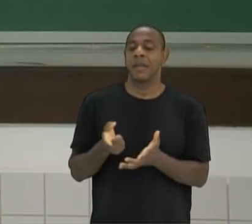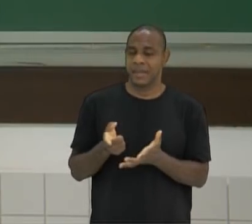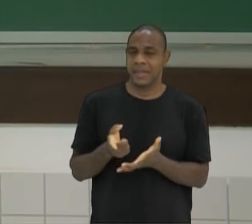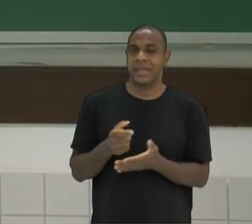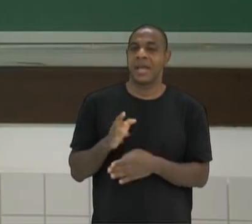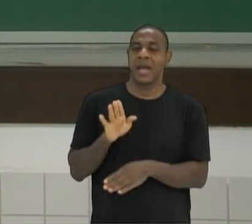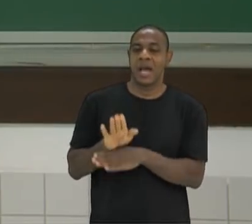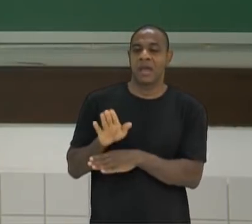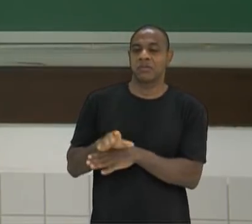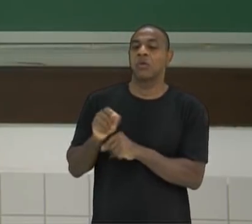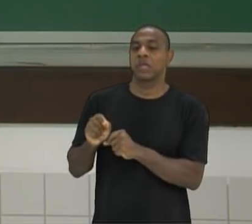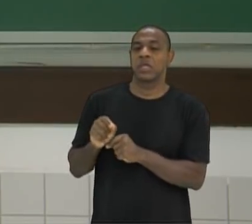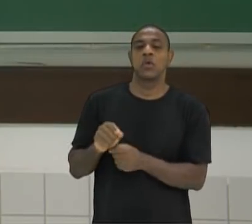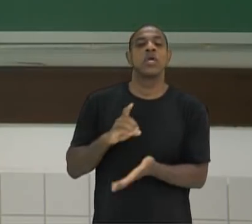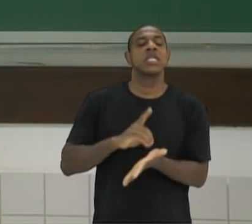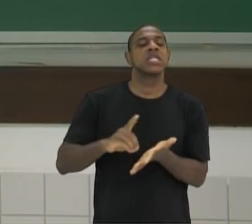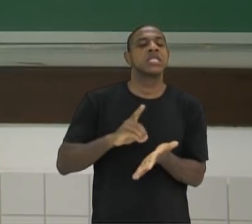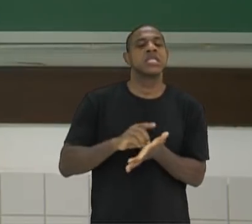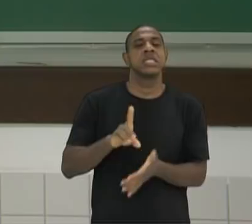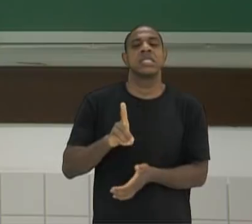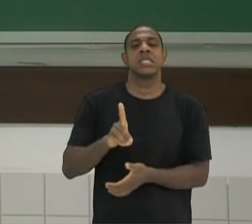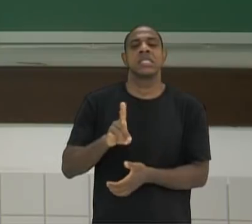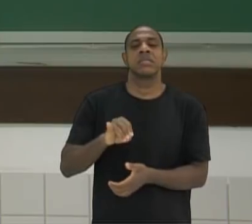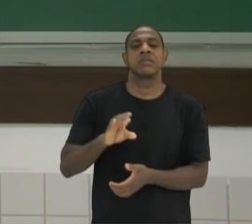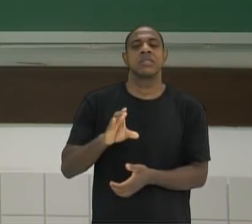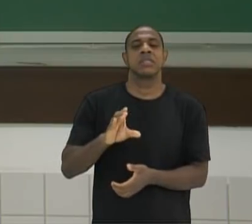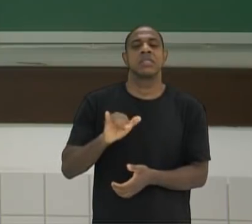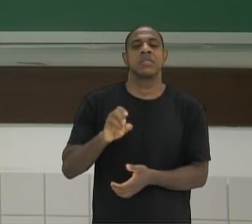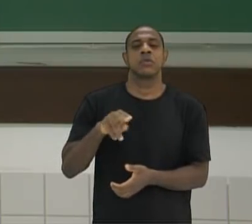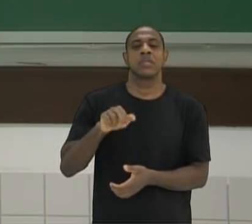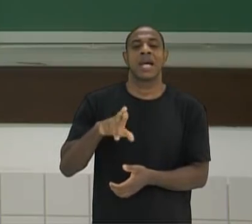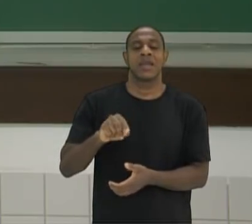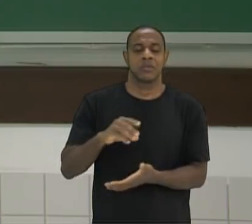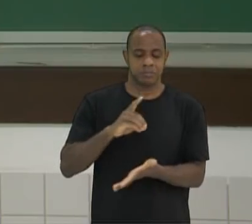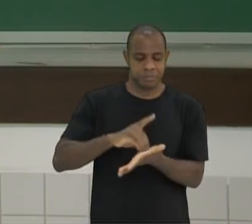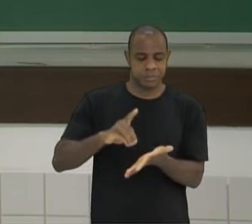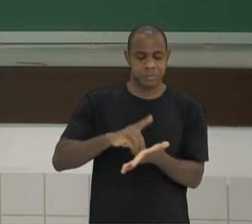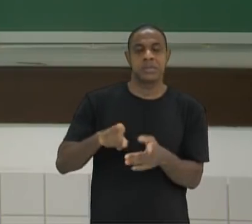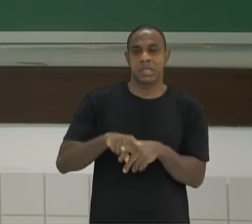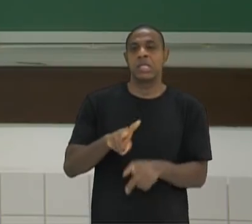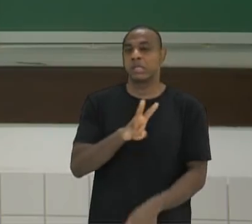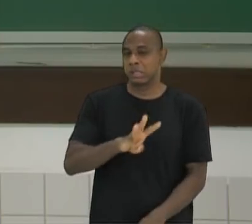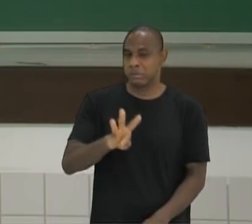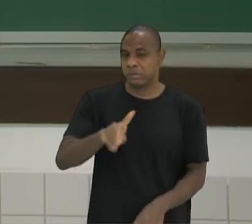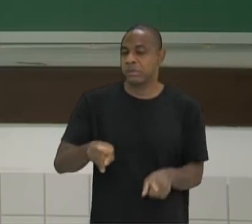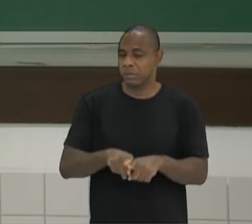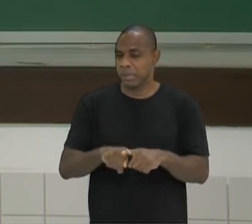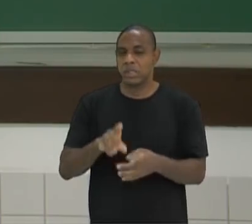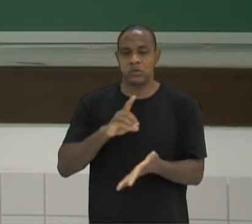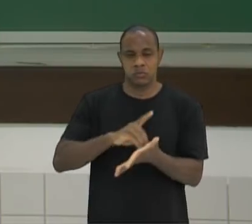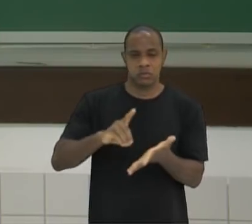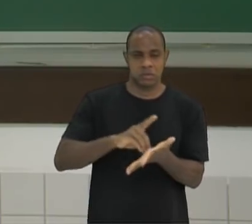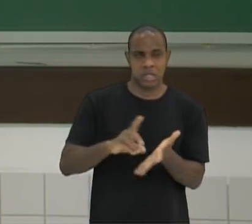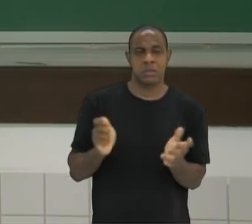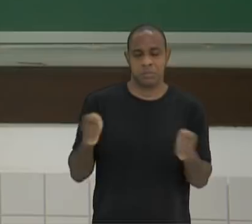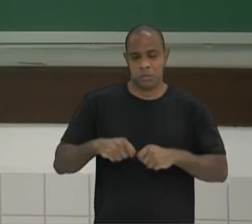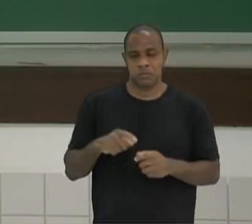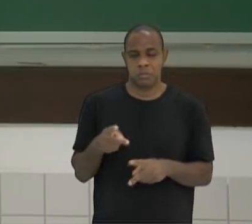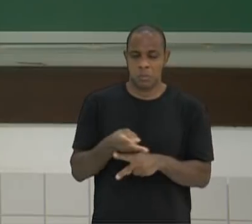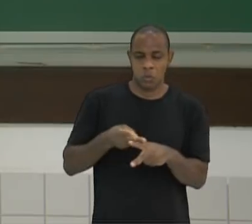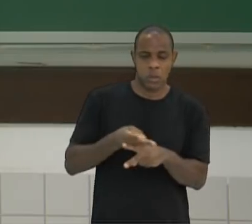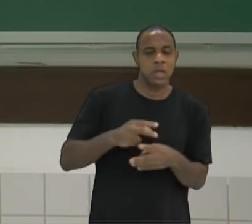os dicionários online de significados que nos auxiliam bastante, para tirar dúvidas com relação ao significado das